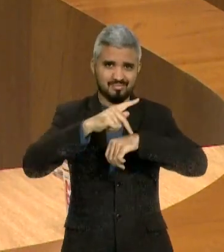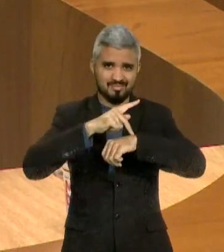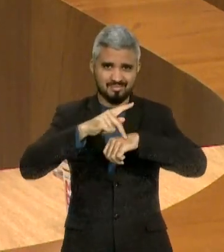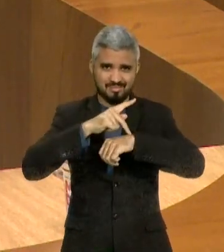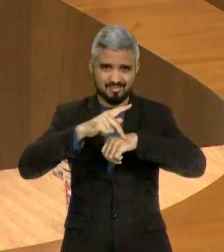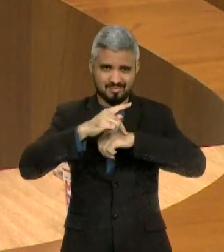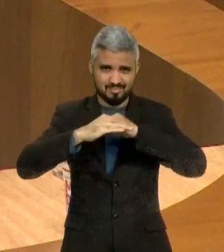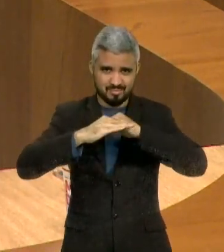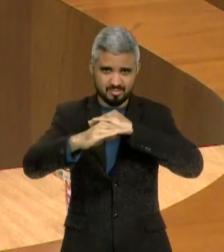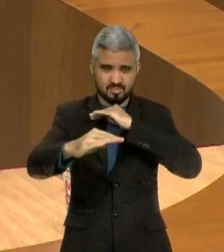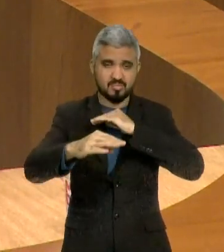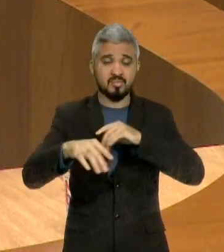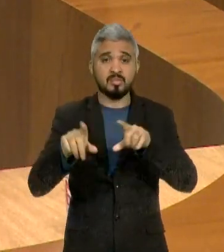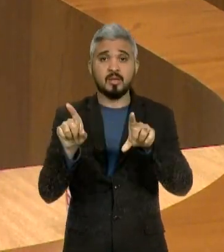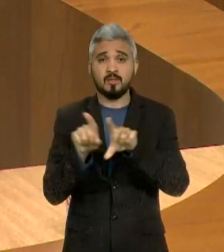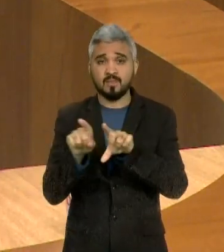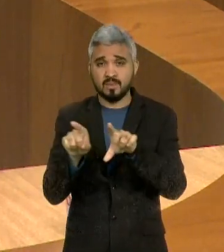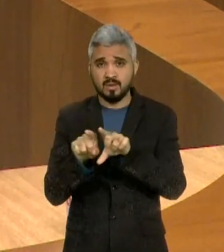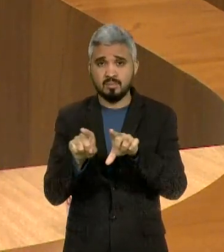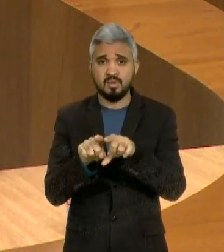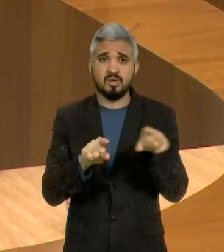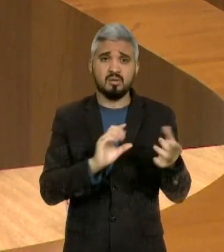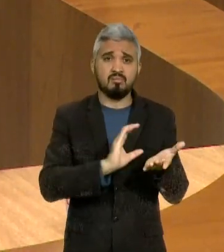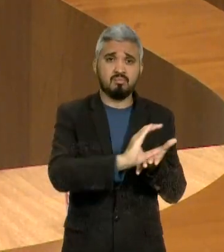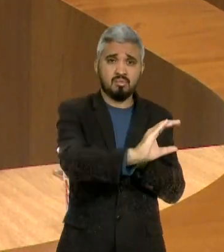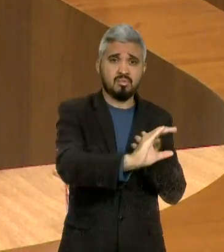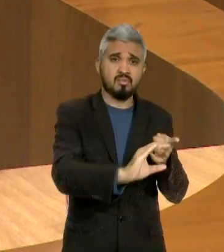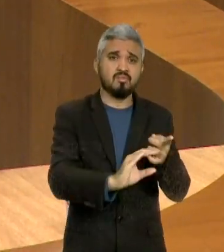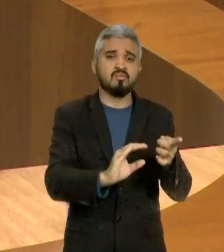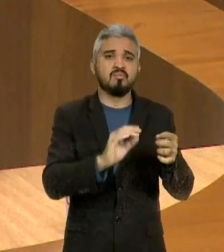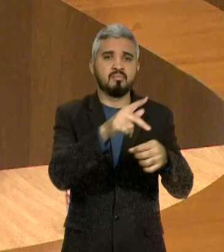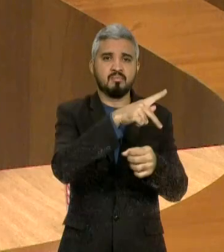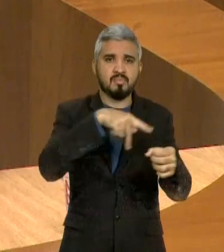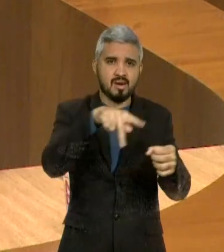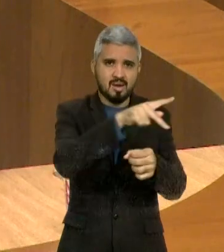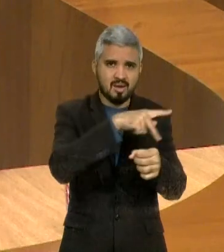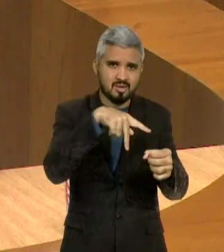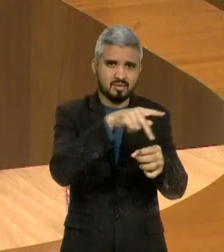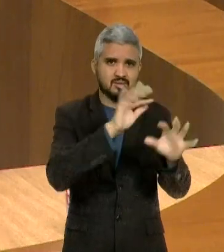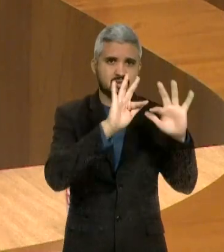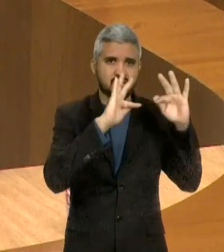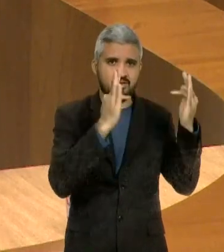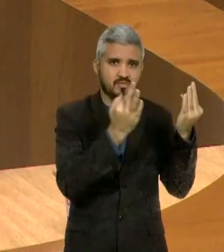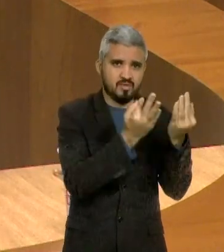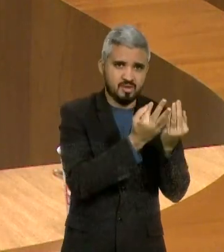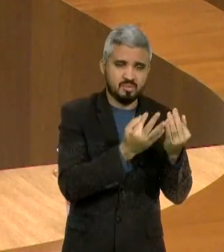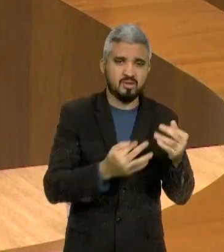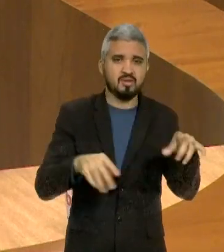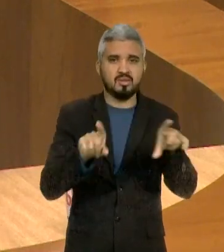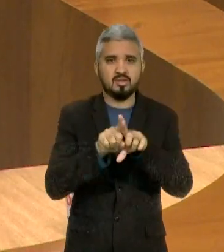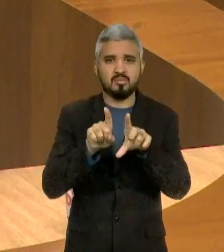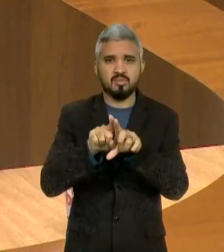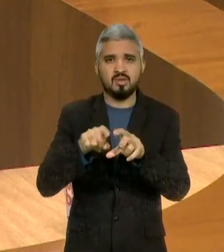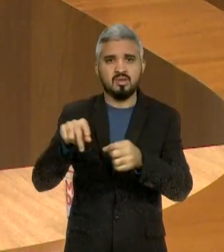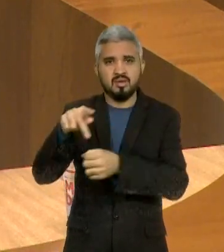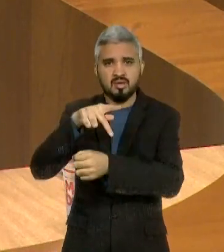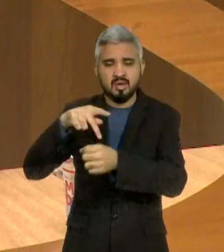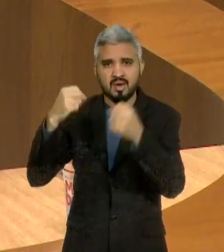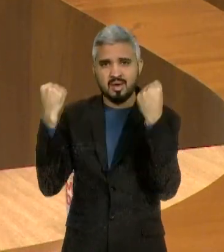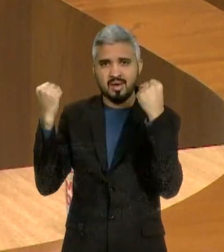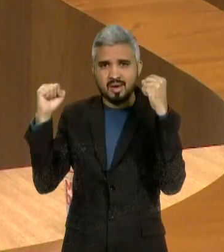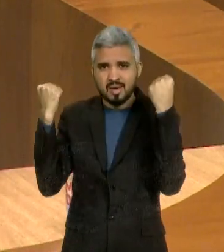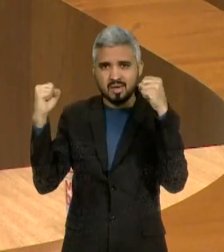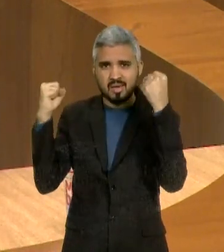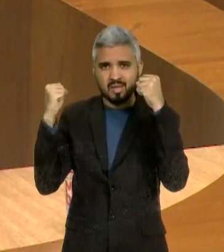ar livre, praça da família. Nós também conseguimos, por meio do deputado Pedro Lucas, à